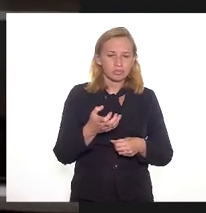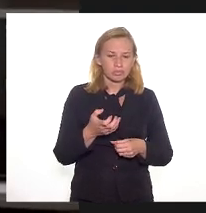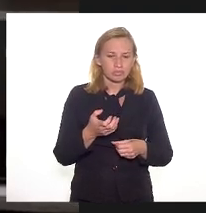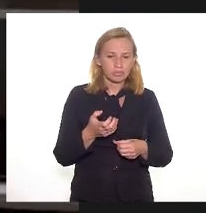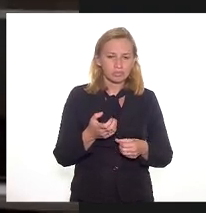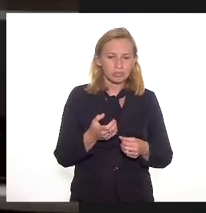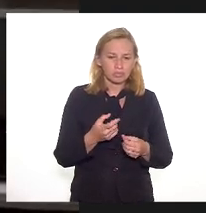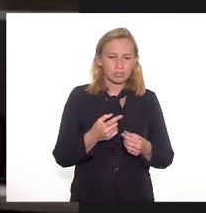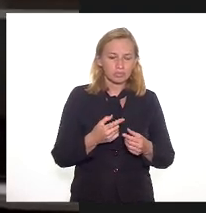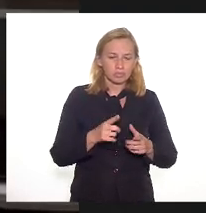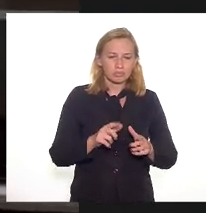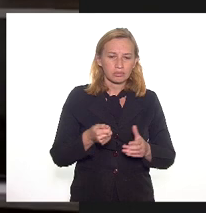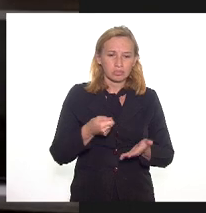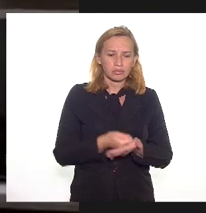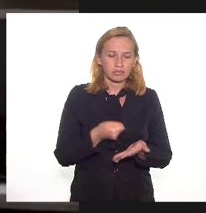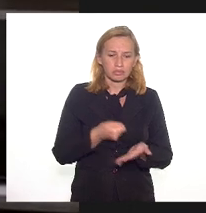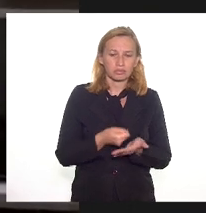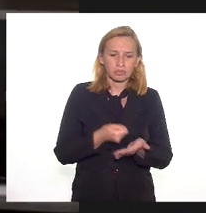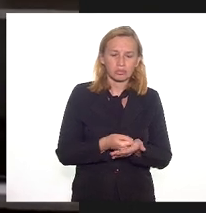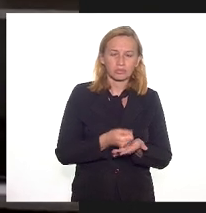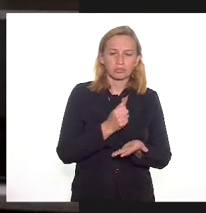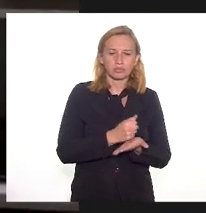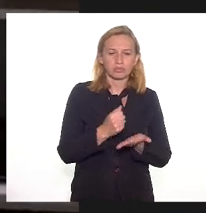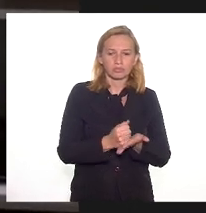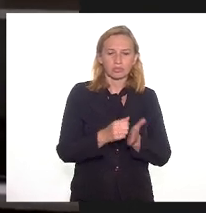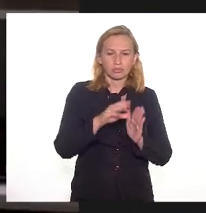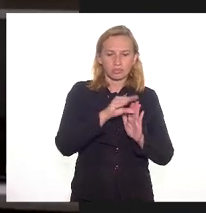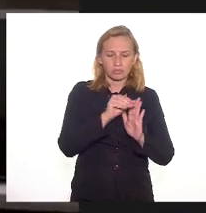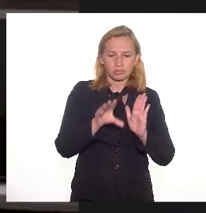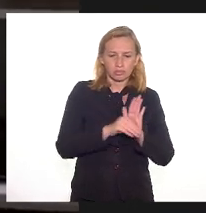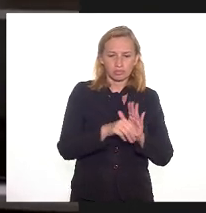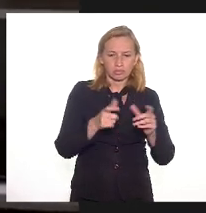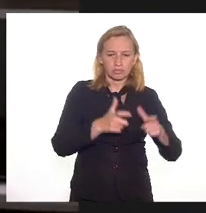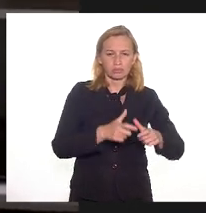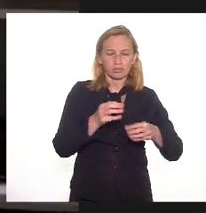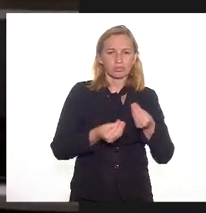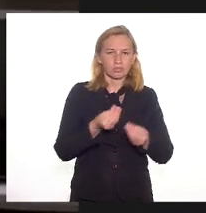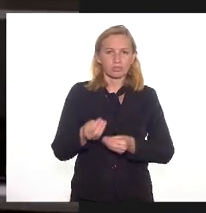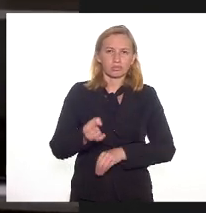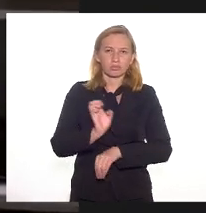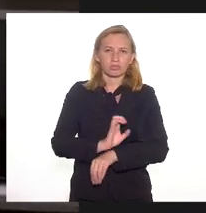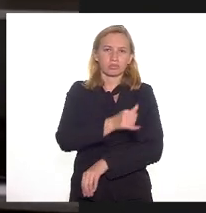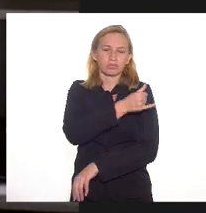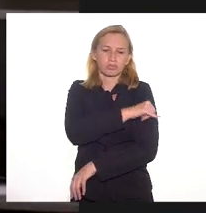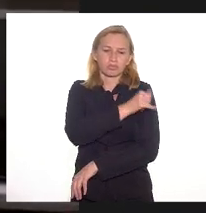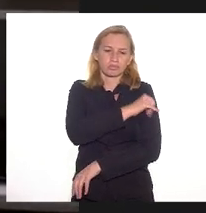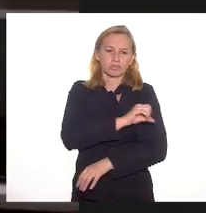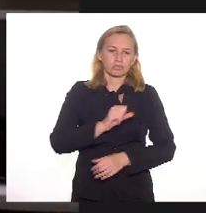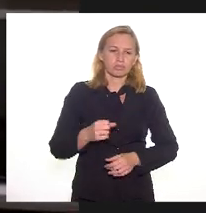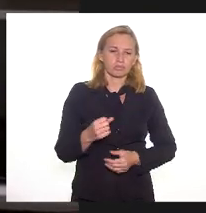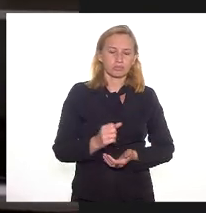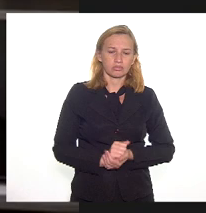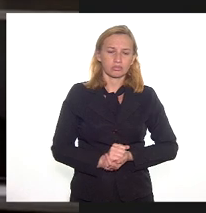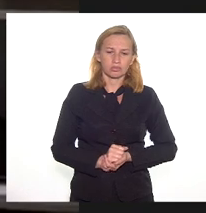exigências contratuais de conteúdo local e como o Estado do Rio de Janeiro está contemplado